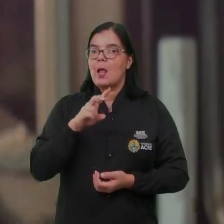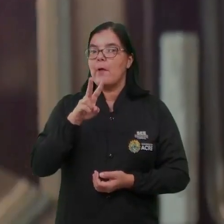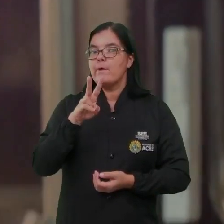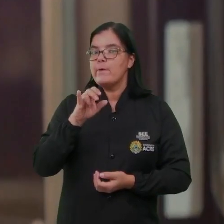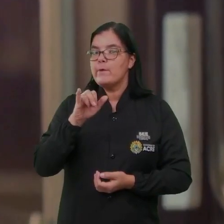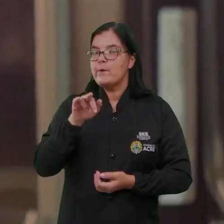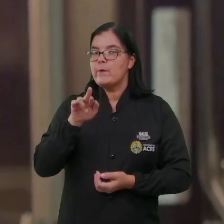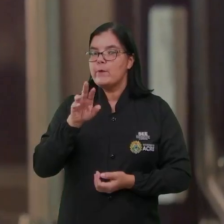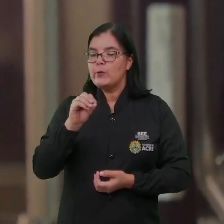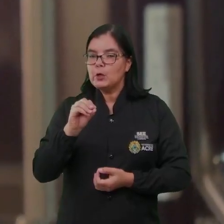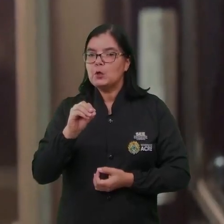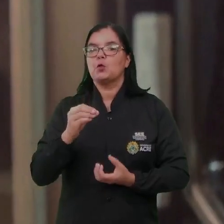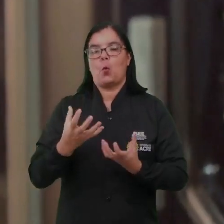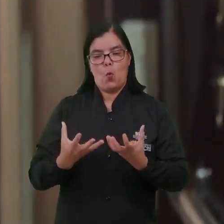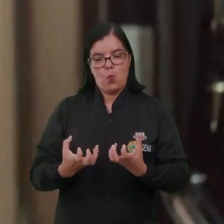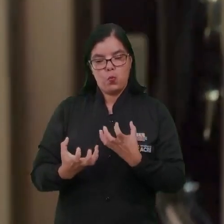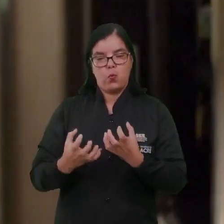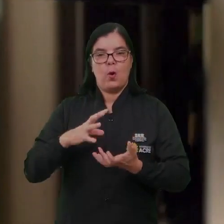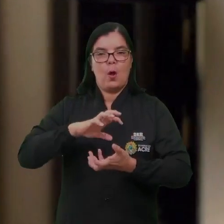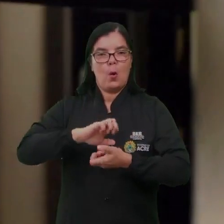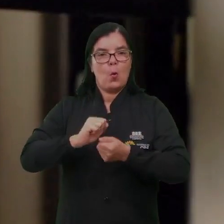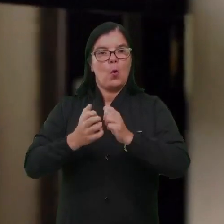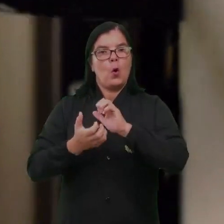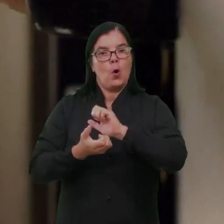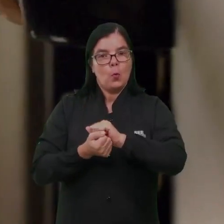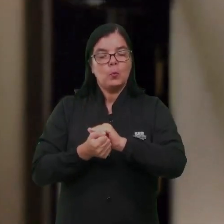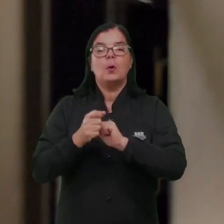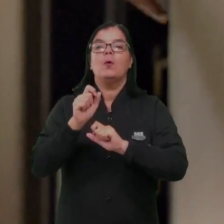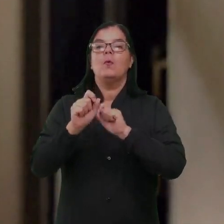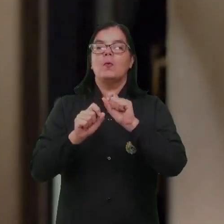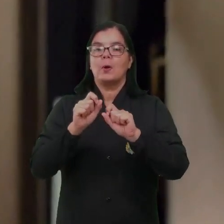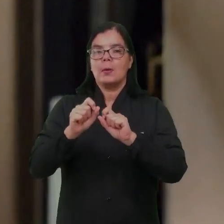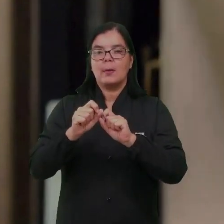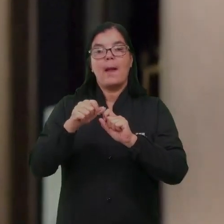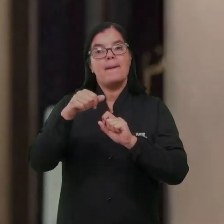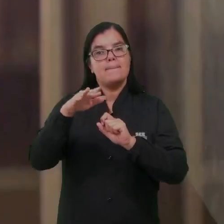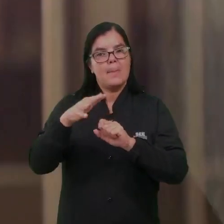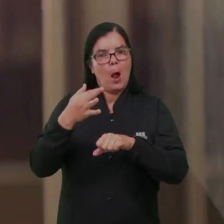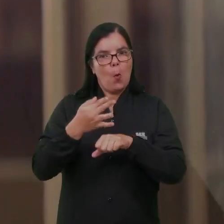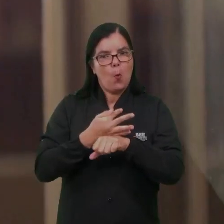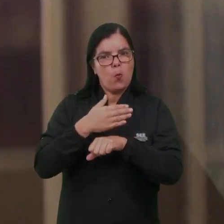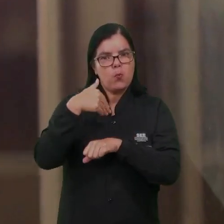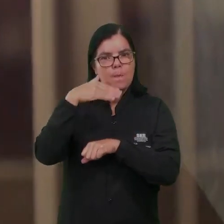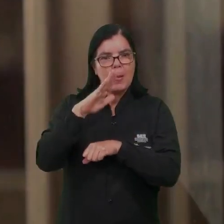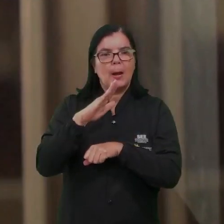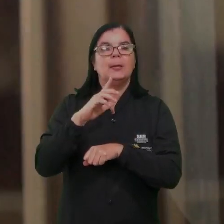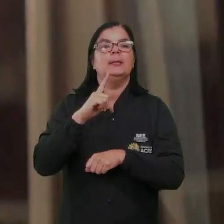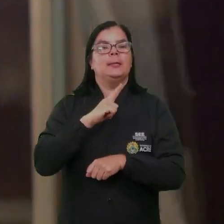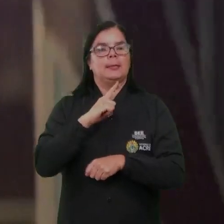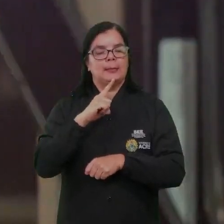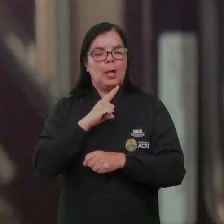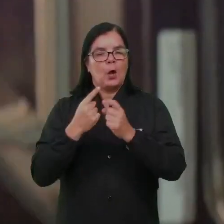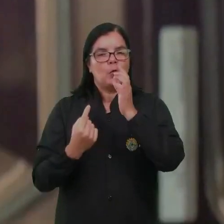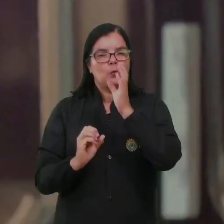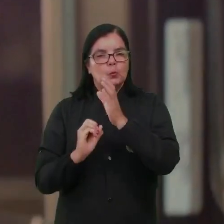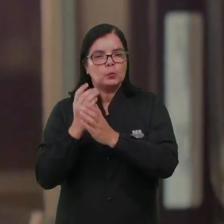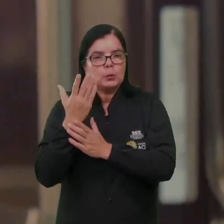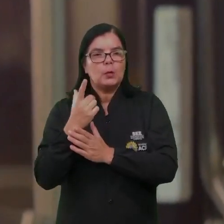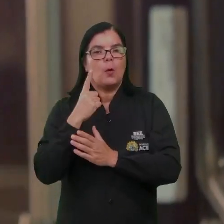os vitrocerâmicos, né? Que é um vidro, o quê? Um pouco mais resistente. Né? Então, são criados ali